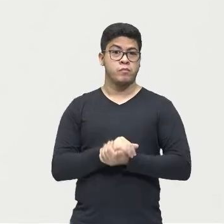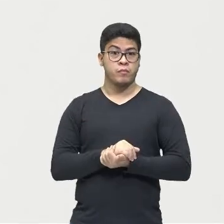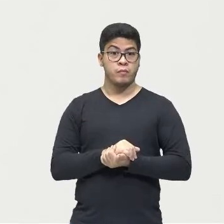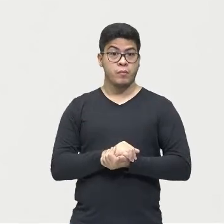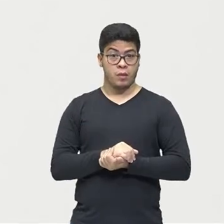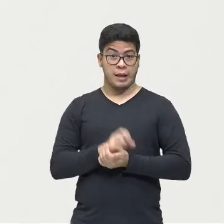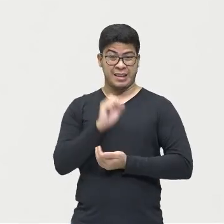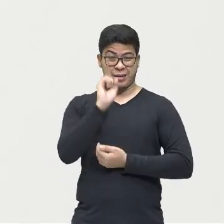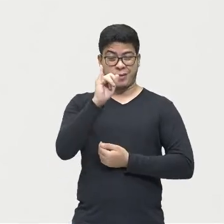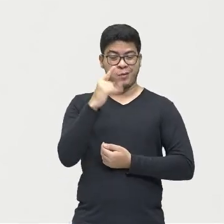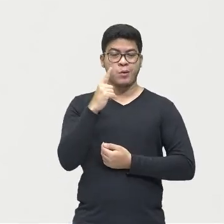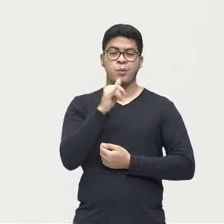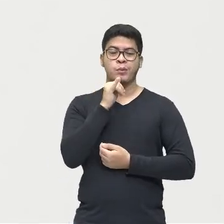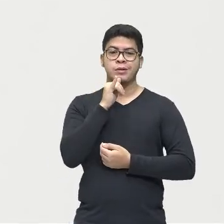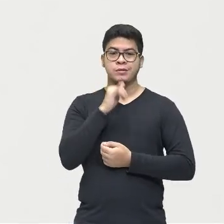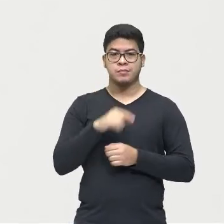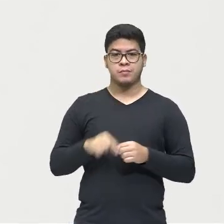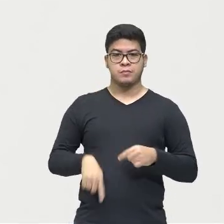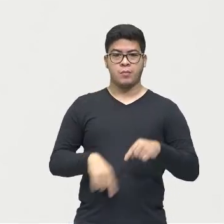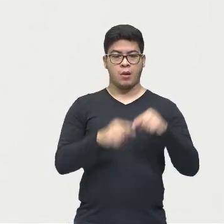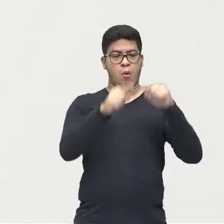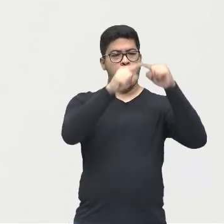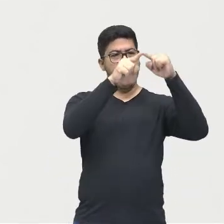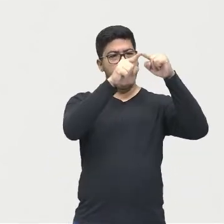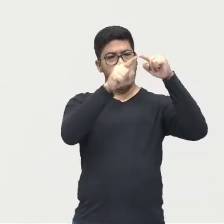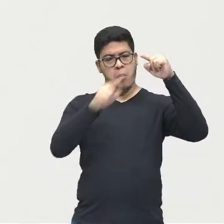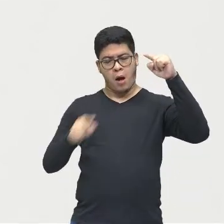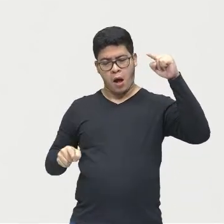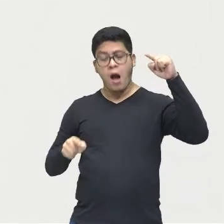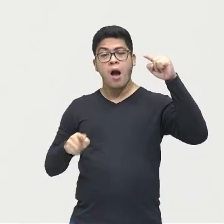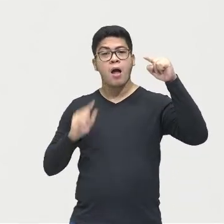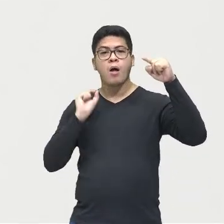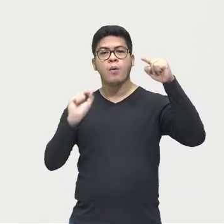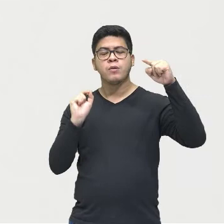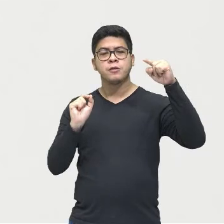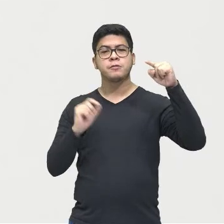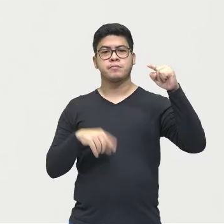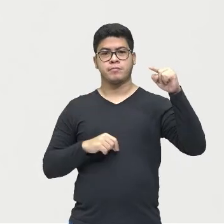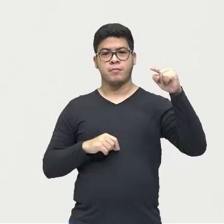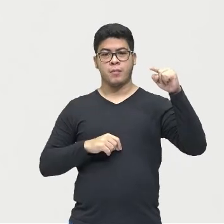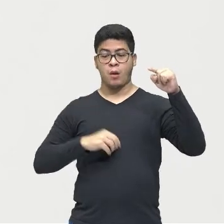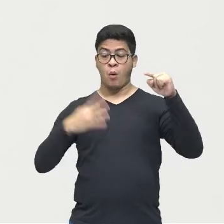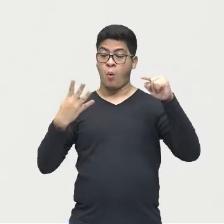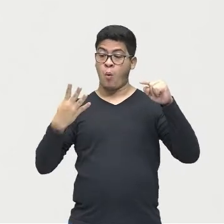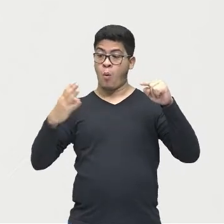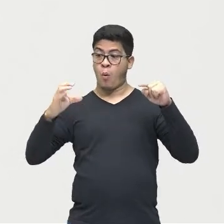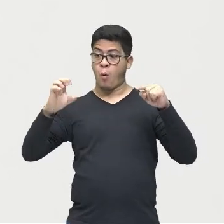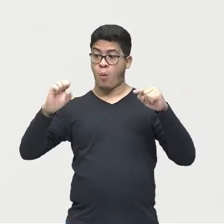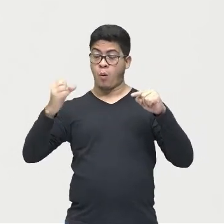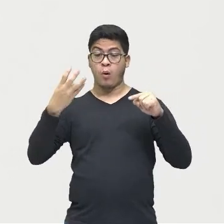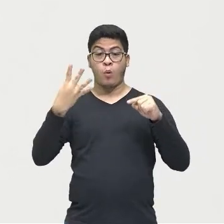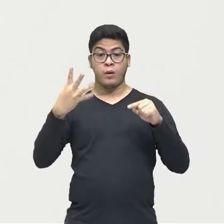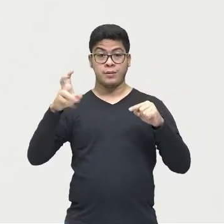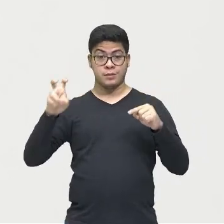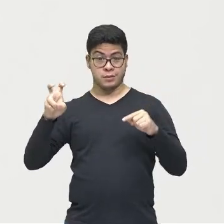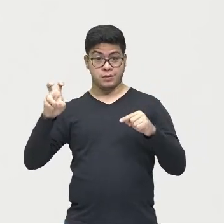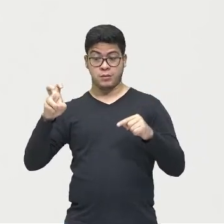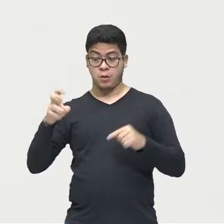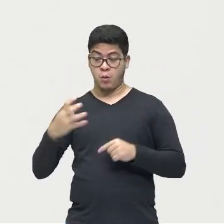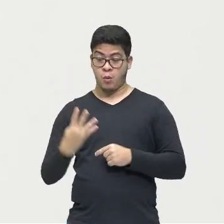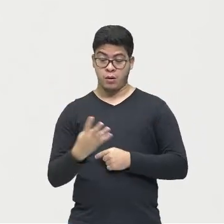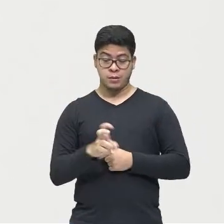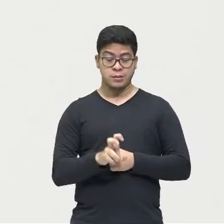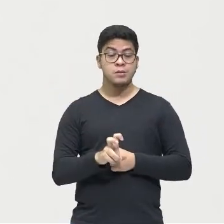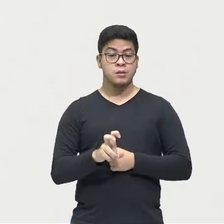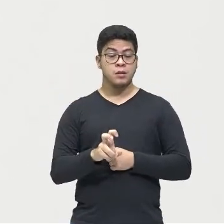se o ângulo é de 90 graus, então, se está dividindo o ângulo ao meio,